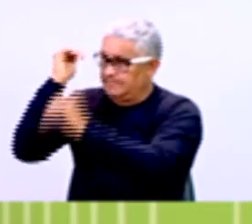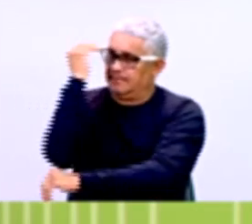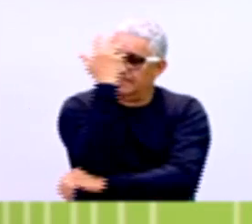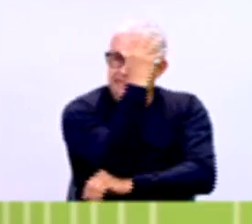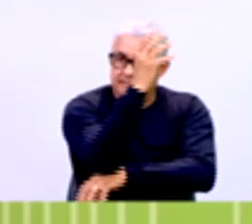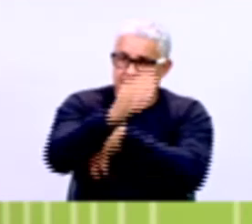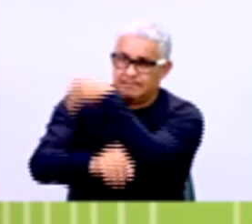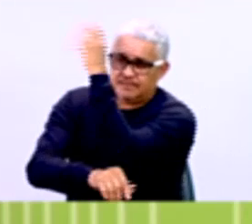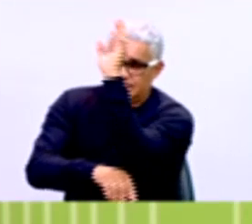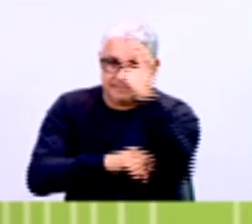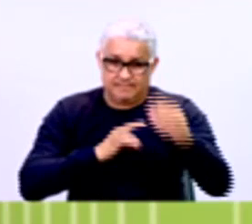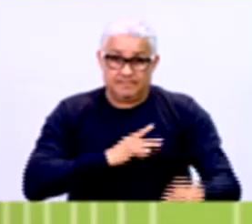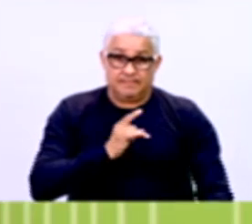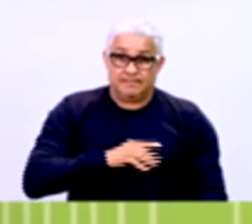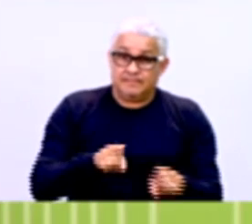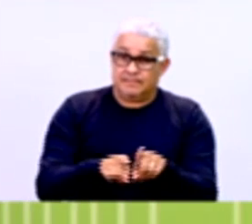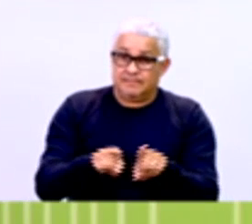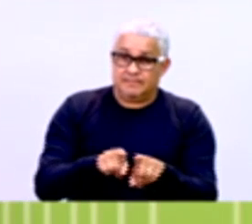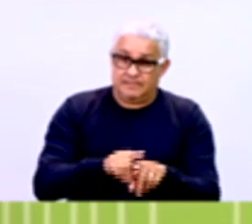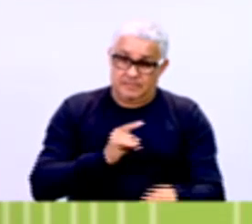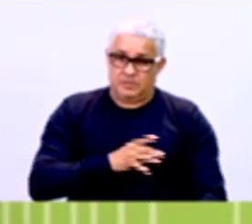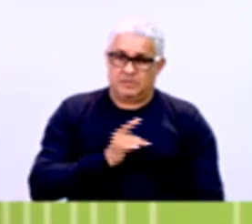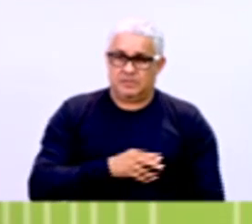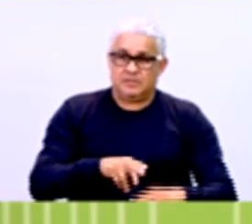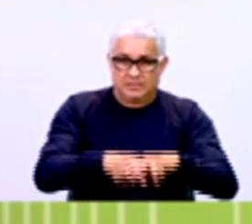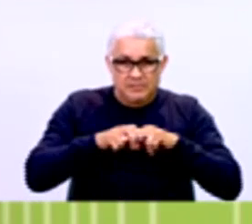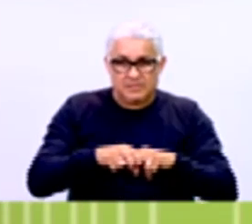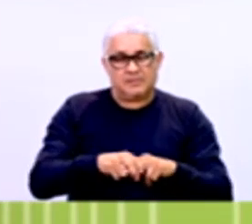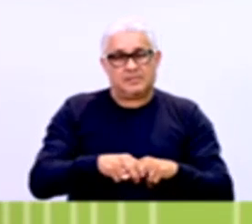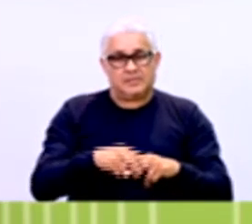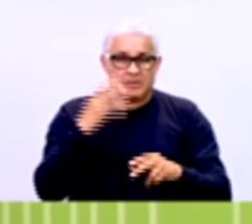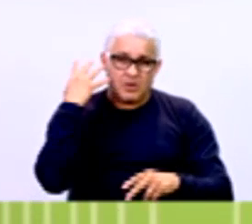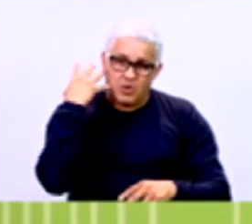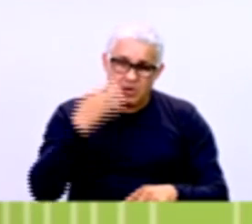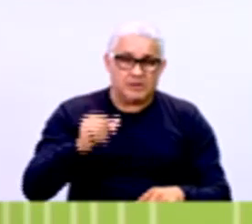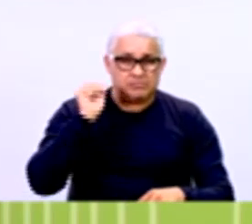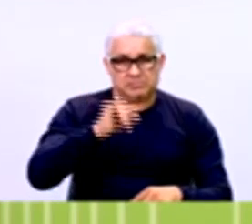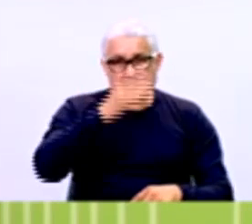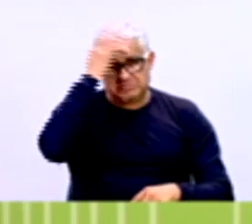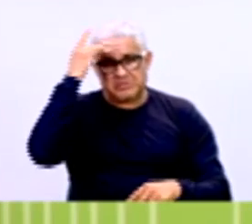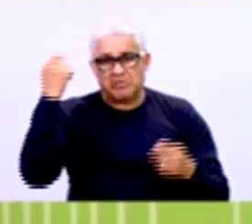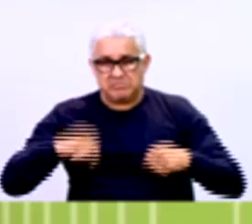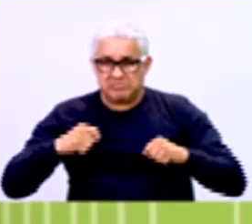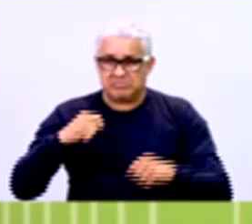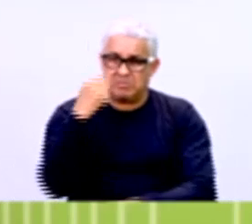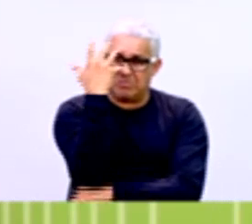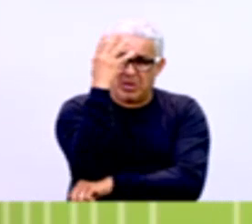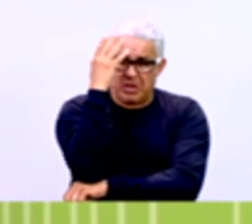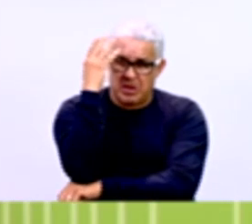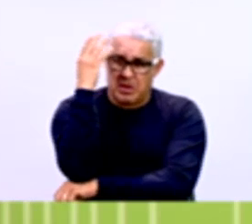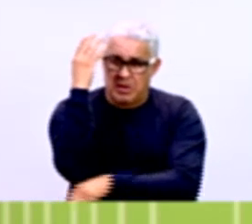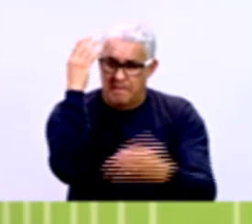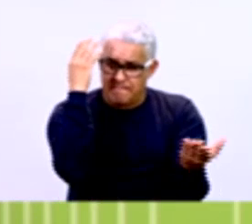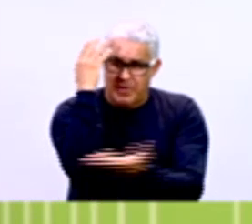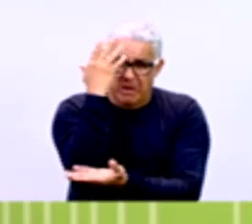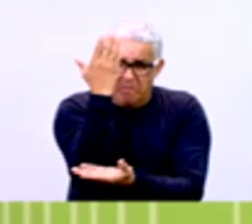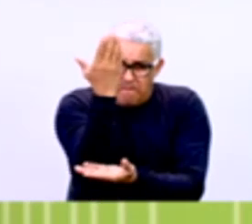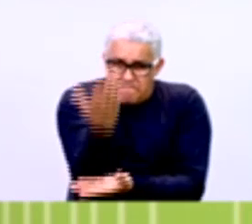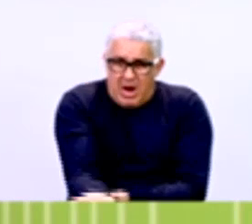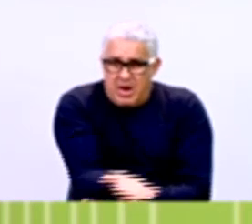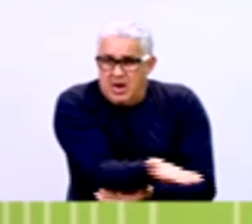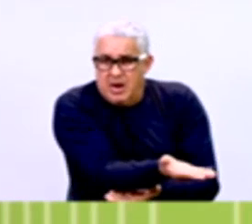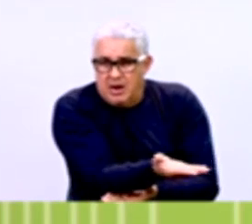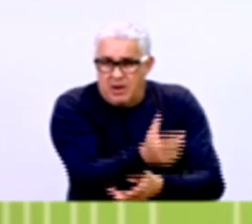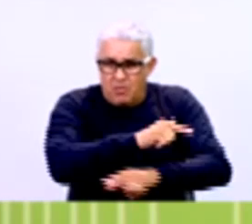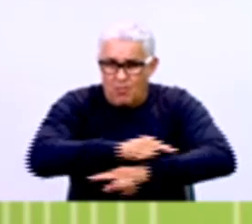muito temor com as forças da natureza. Se alguém precisasse desmatar, né, tirar uma árvore para construção,